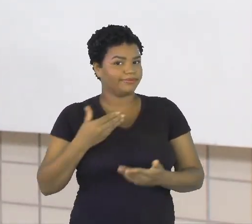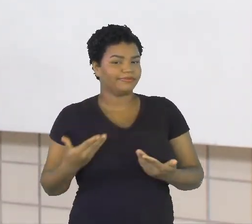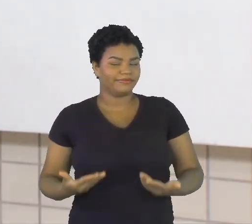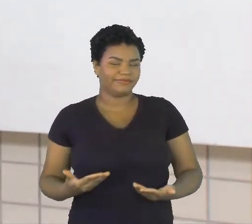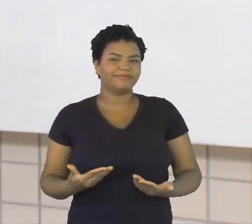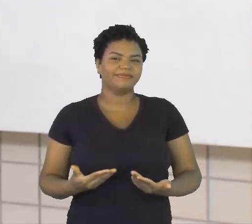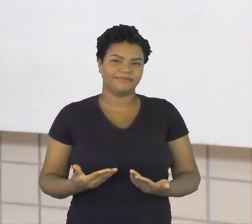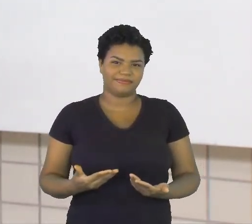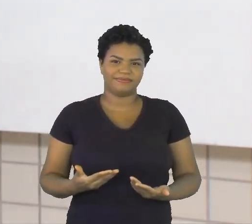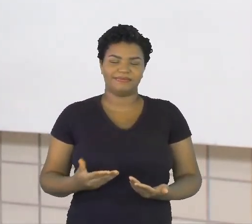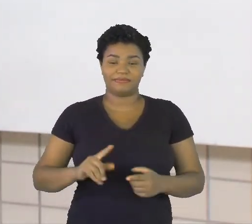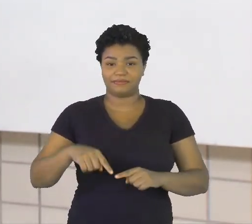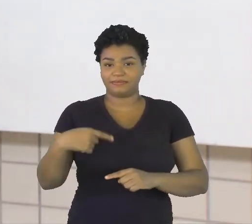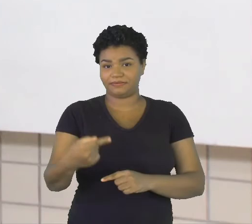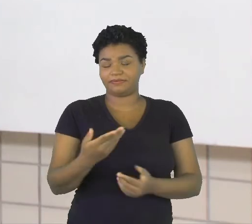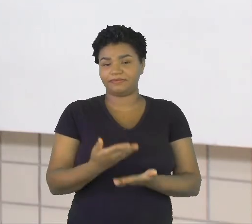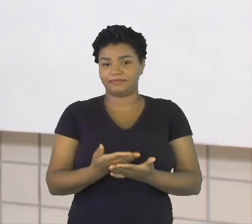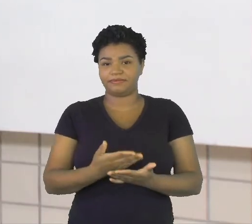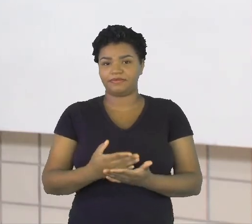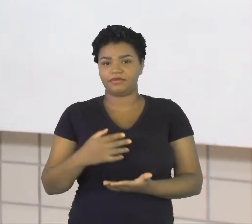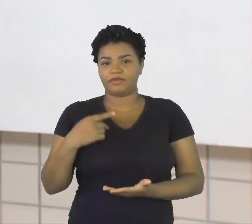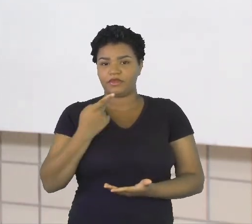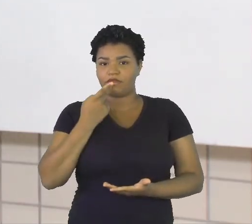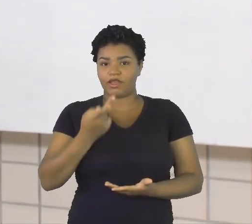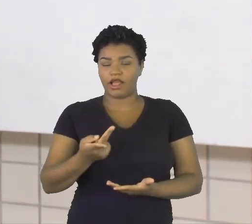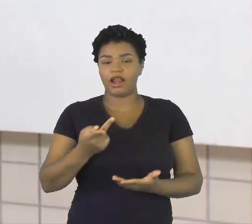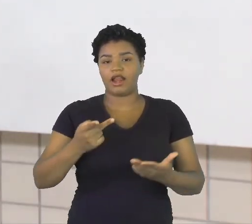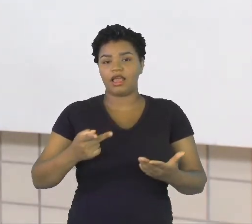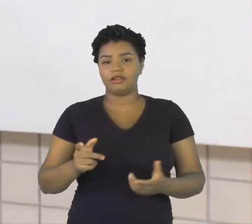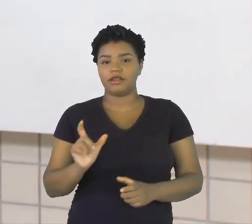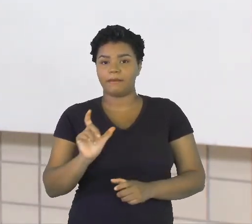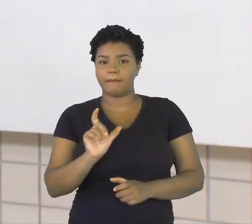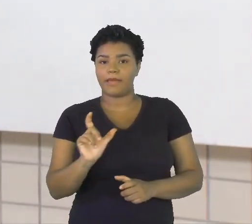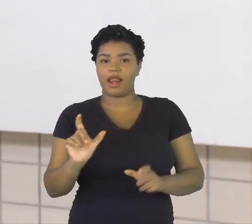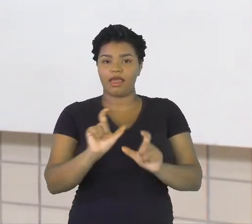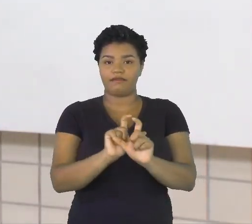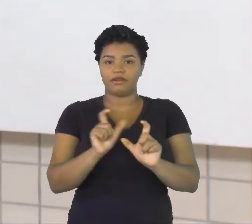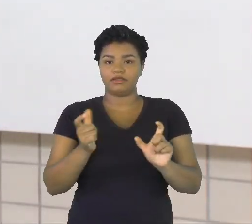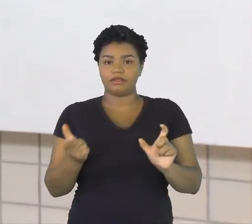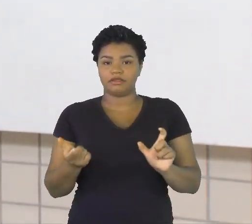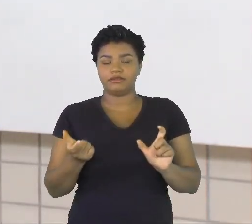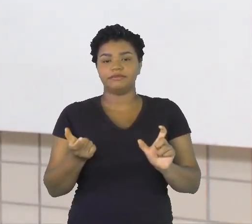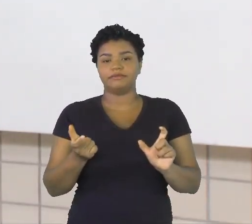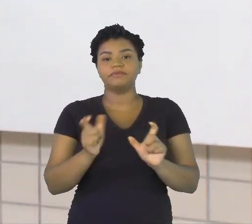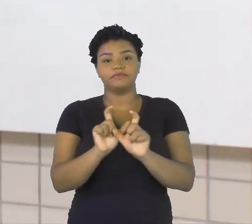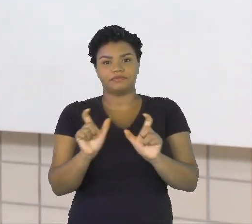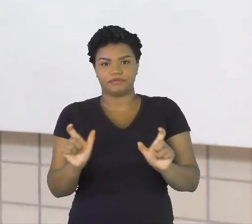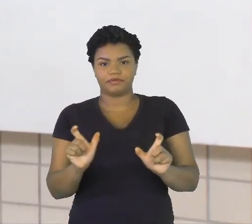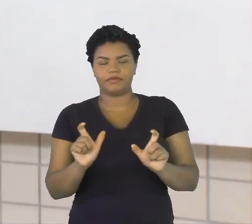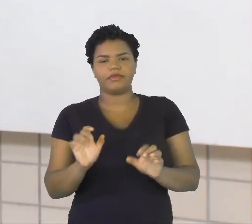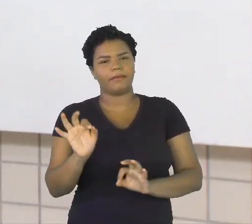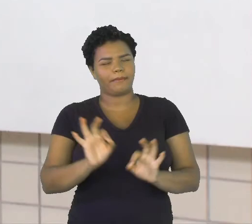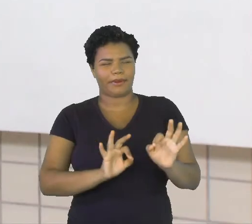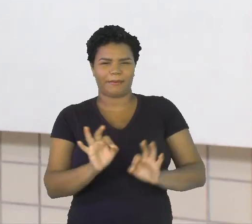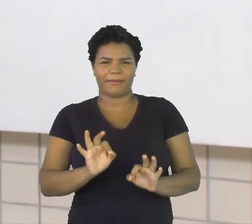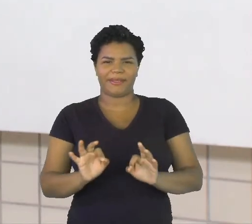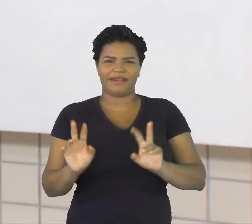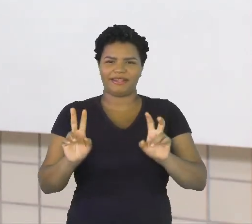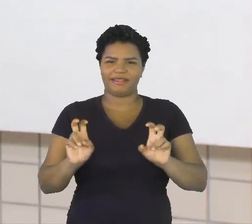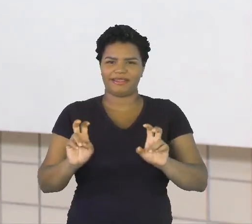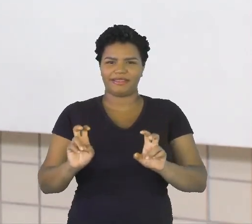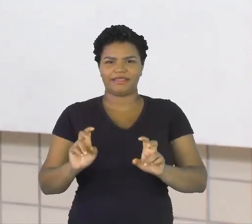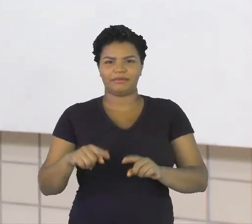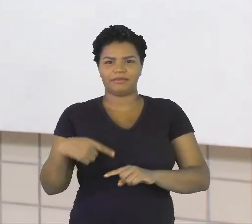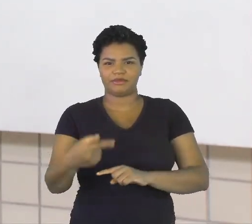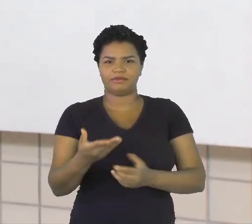femininos. Na próxima aula falaremos sobre palavras sinônimas. Preparem o assunto da próxima aula, leiam,